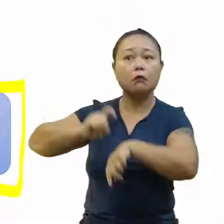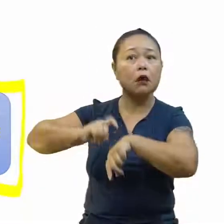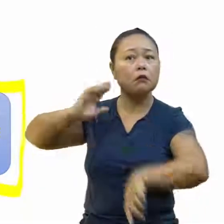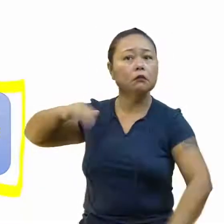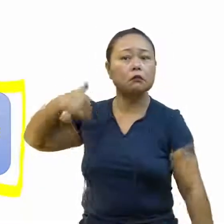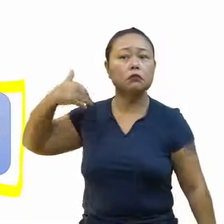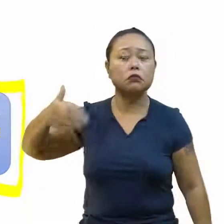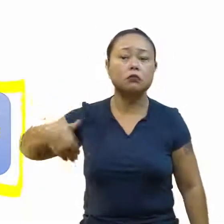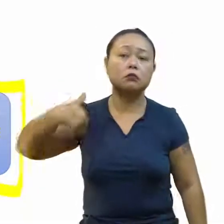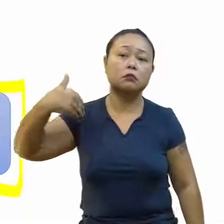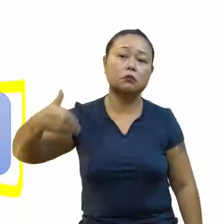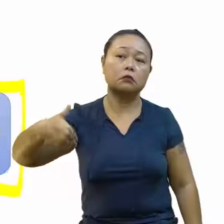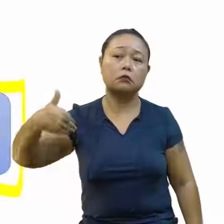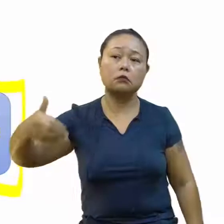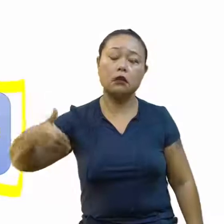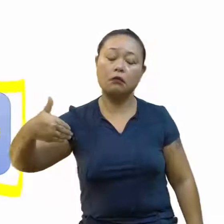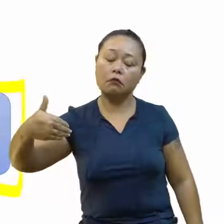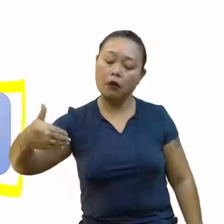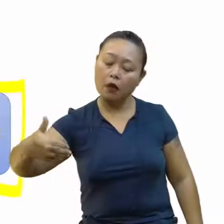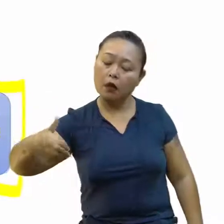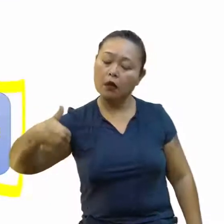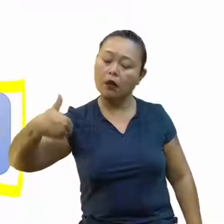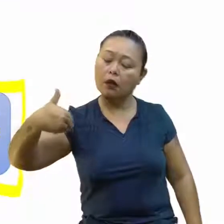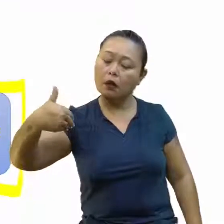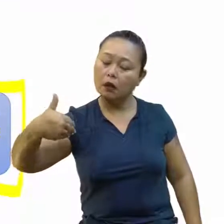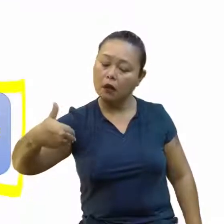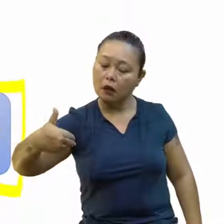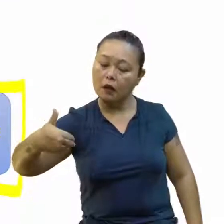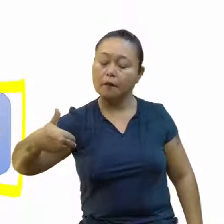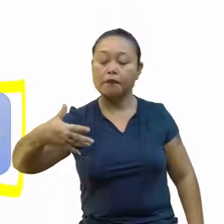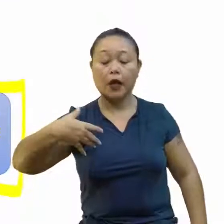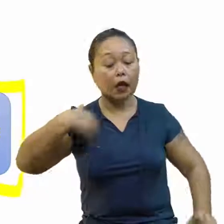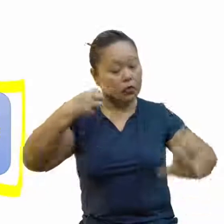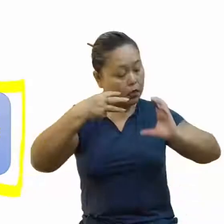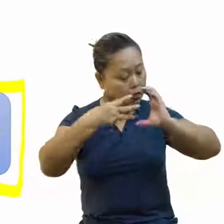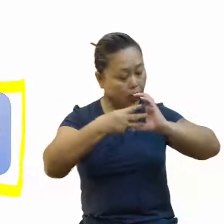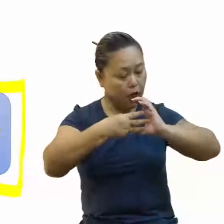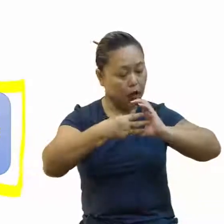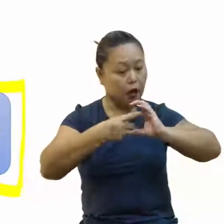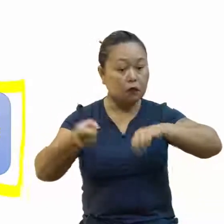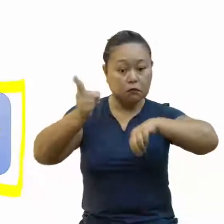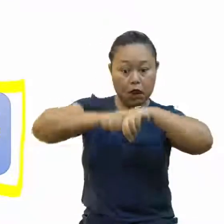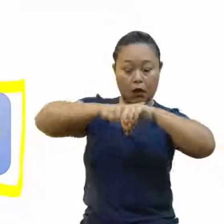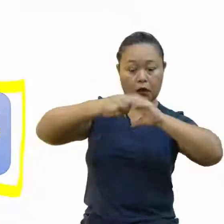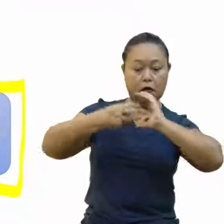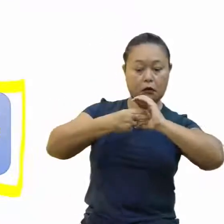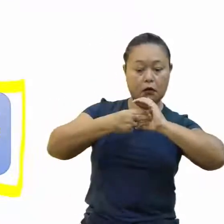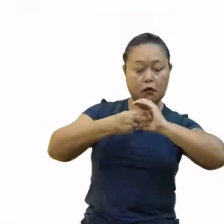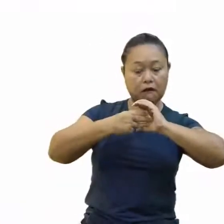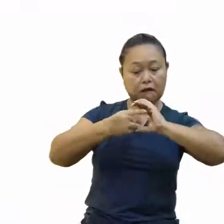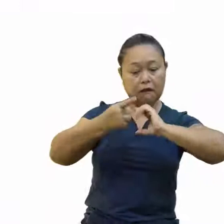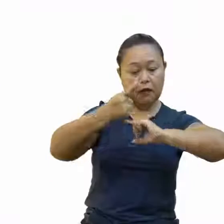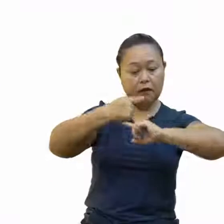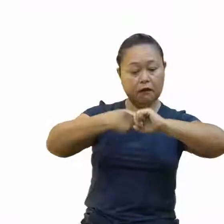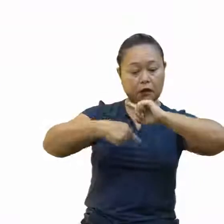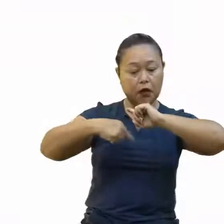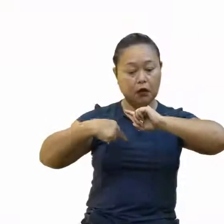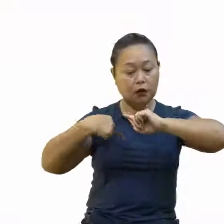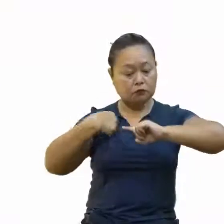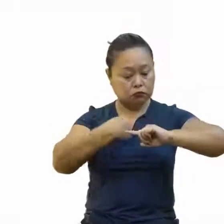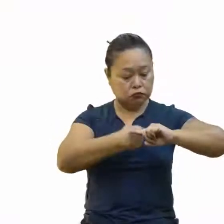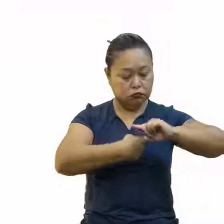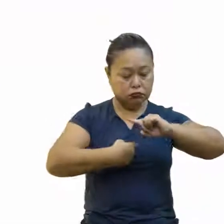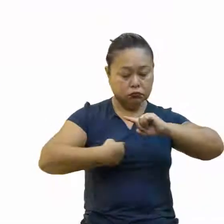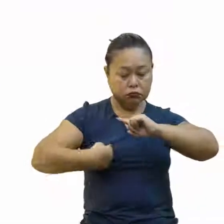então é progressivo, ela vai afetar desde células até sistemas. Como que essa